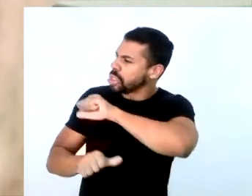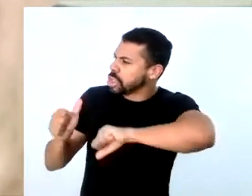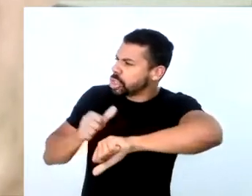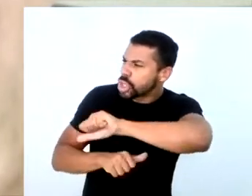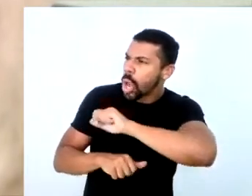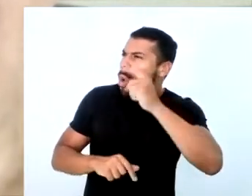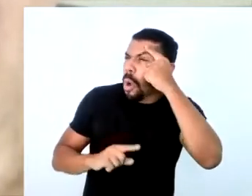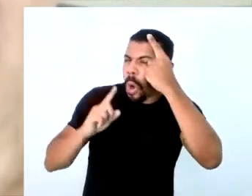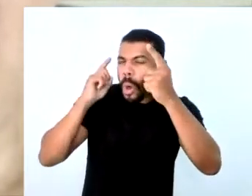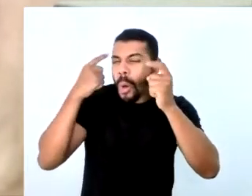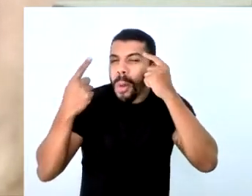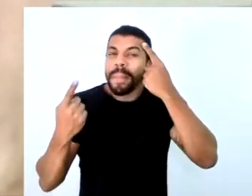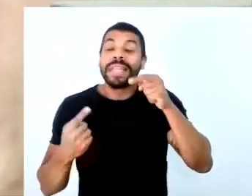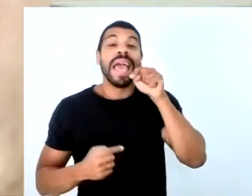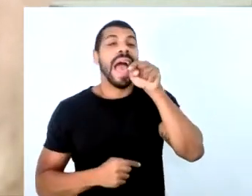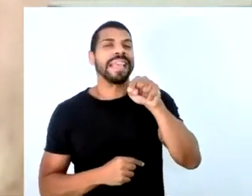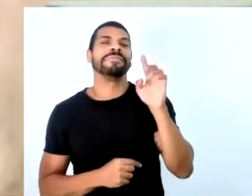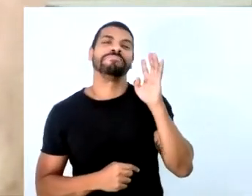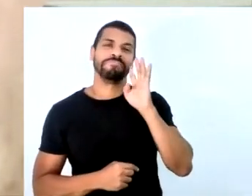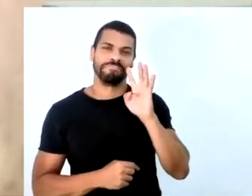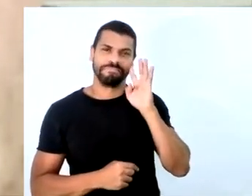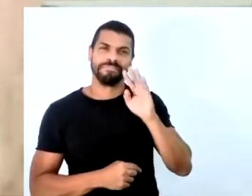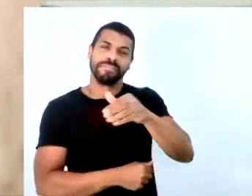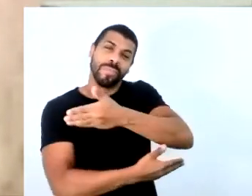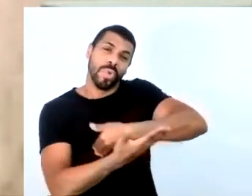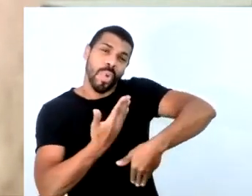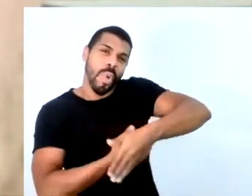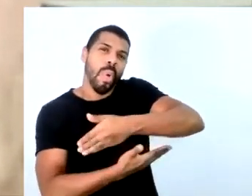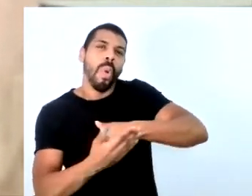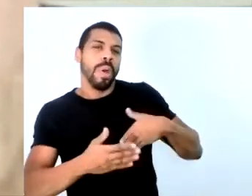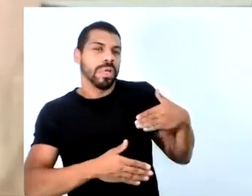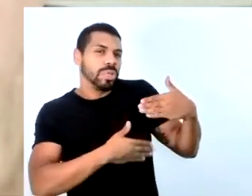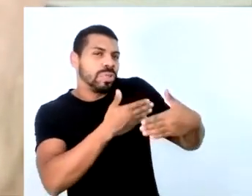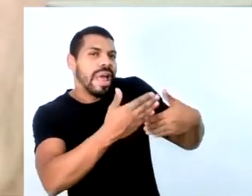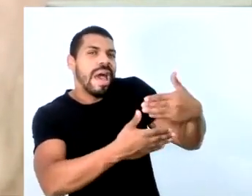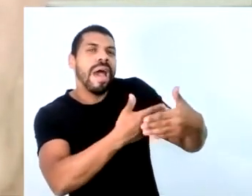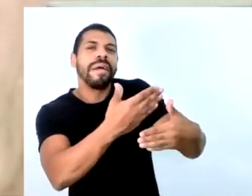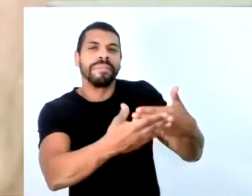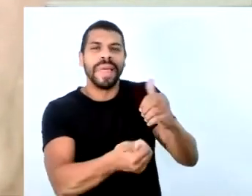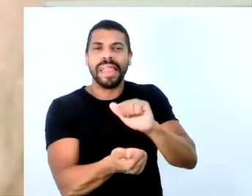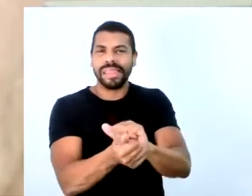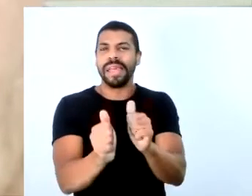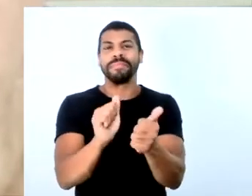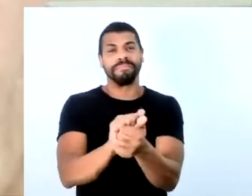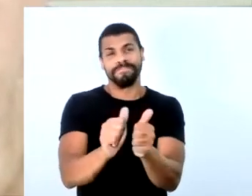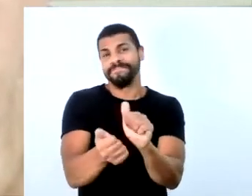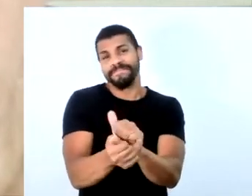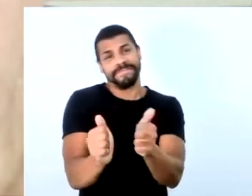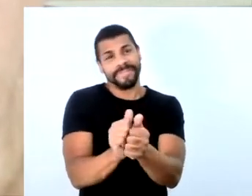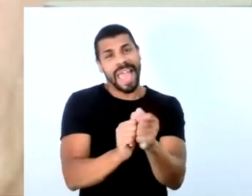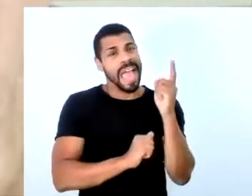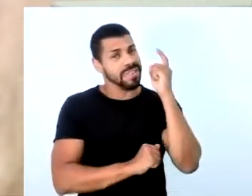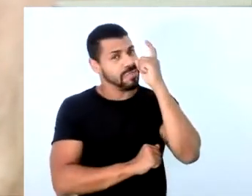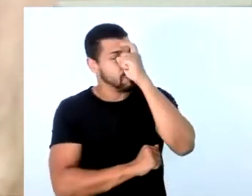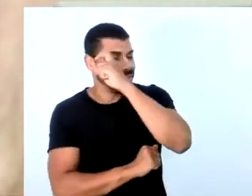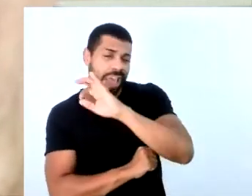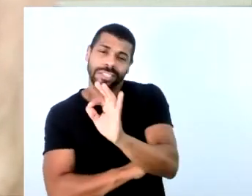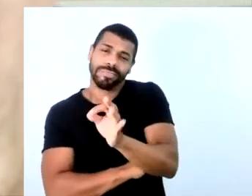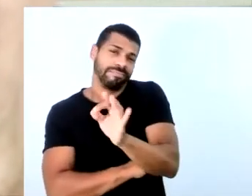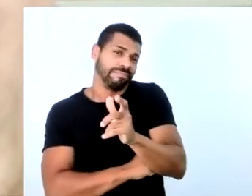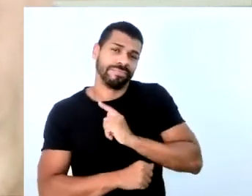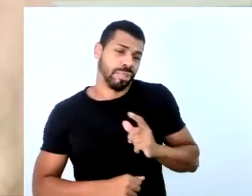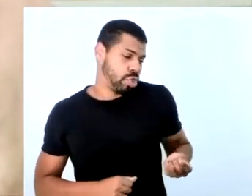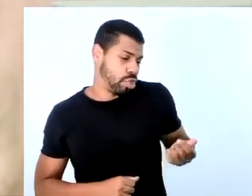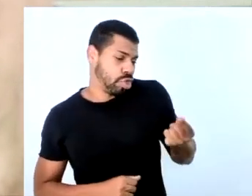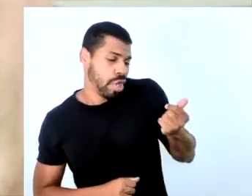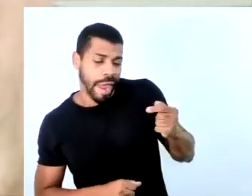essa ideia, sabe? E aí, não, pô, pode ser preto e branco, e aquela outra que tinha lá no final, que casa com essa. Então, é um processo de construção.